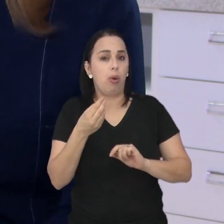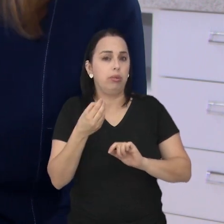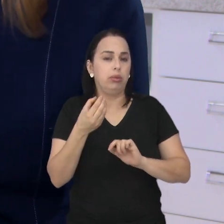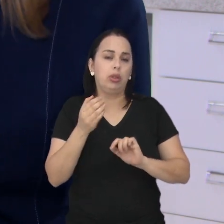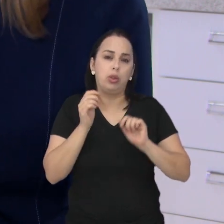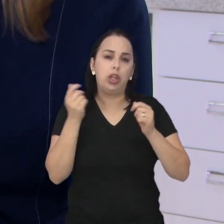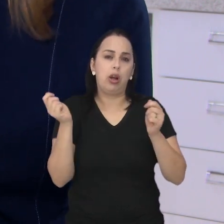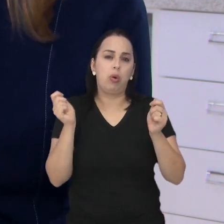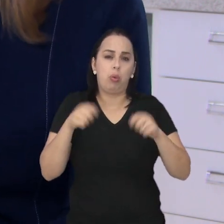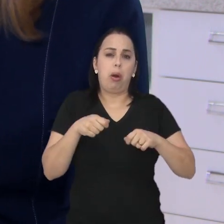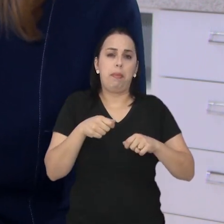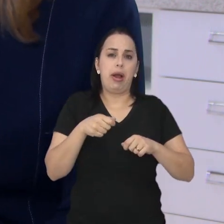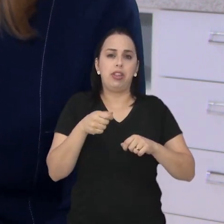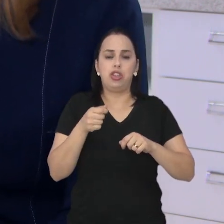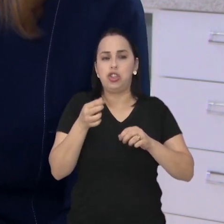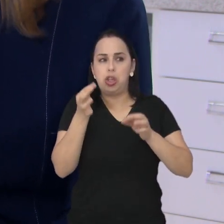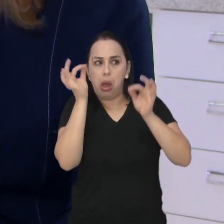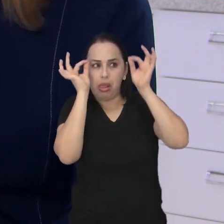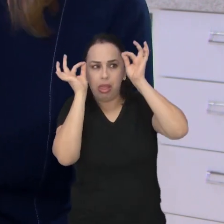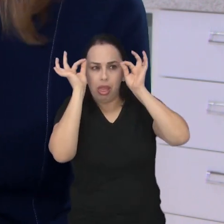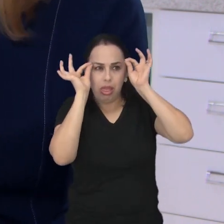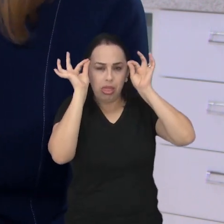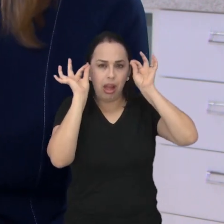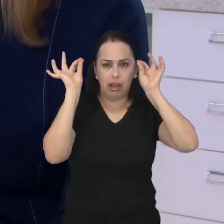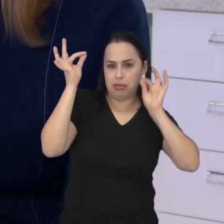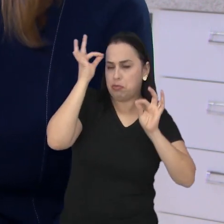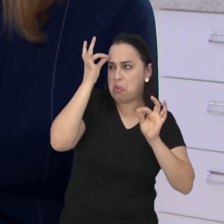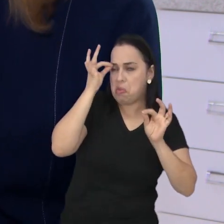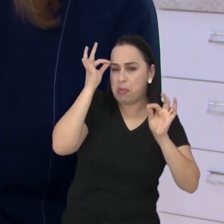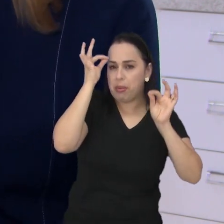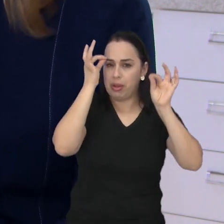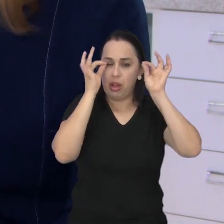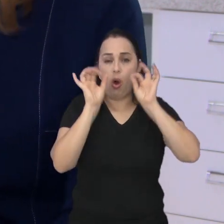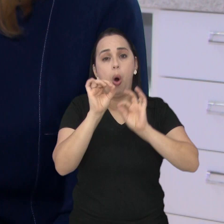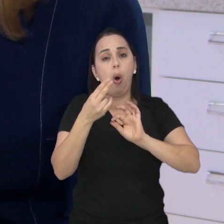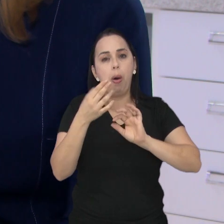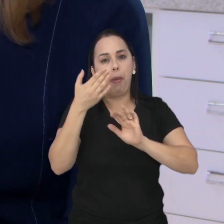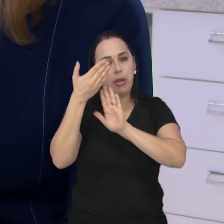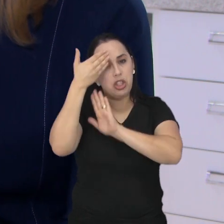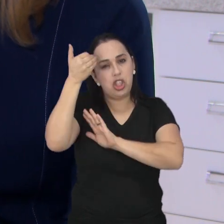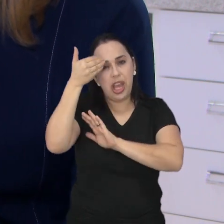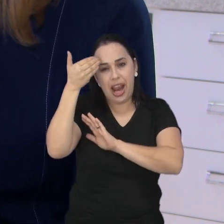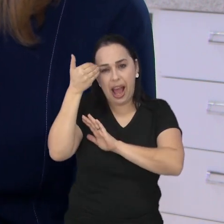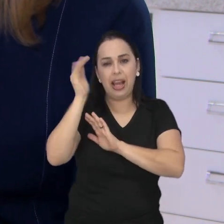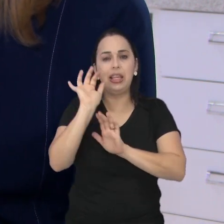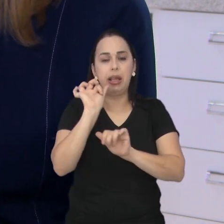ou a gente já consegue fazer um novo trabalho ali ou vai ter que despigmentar